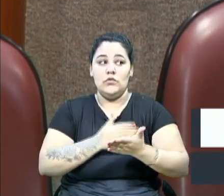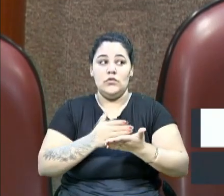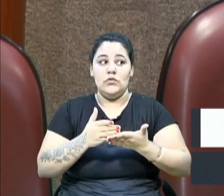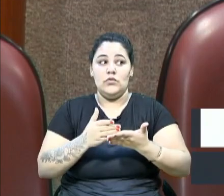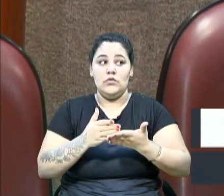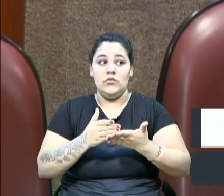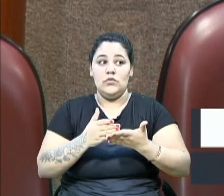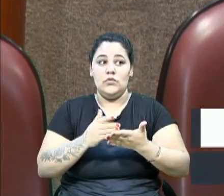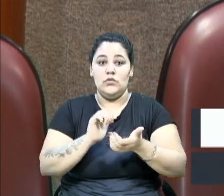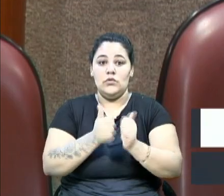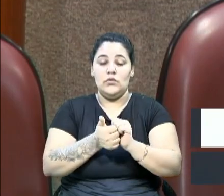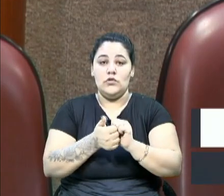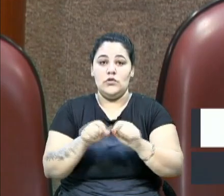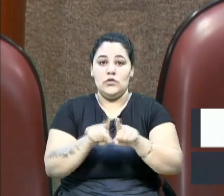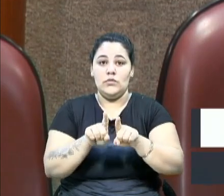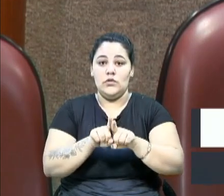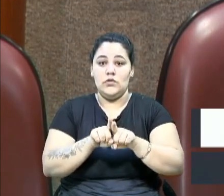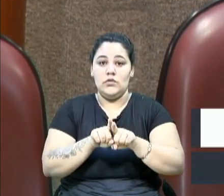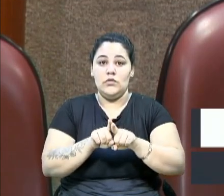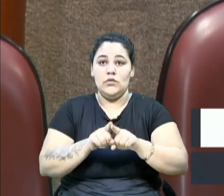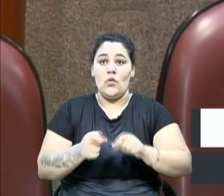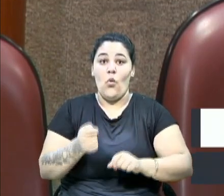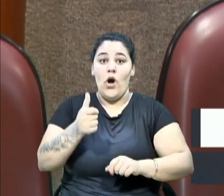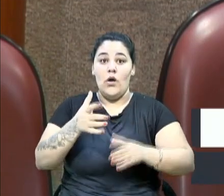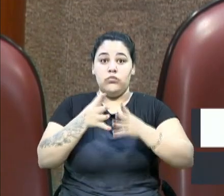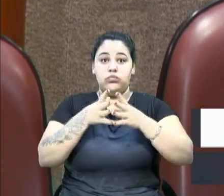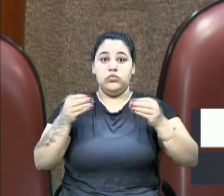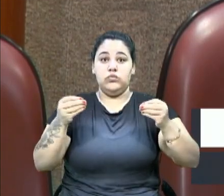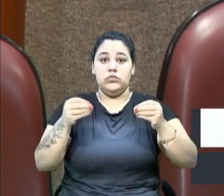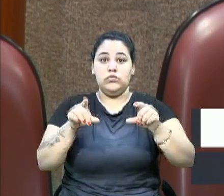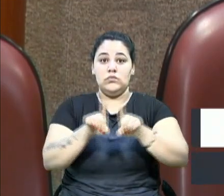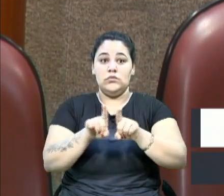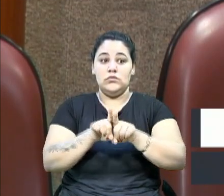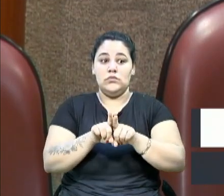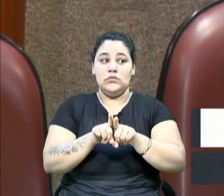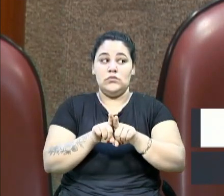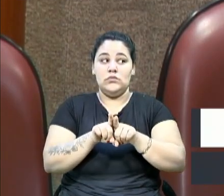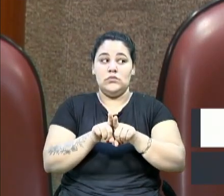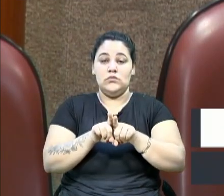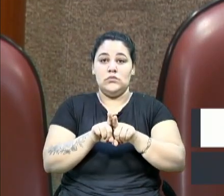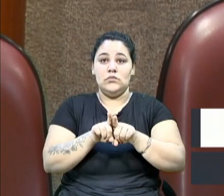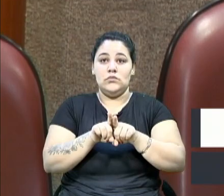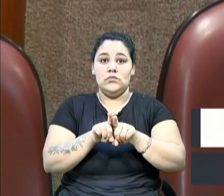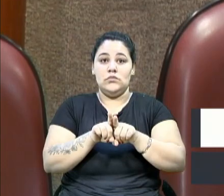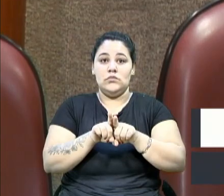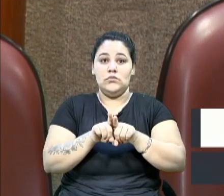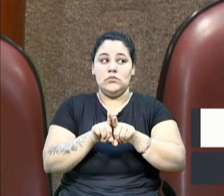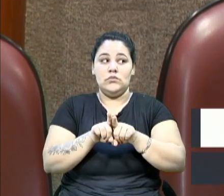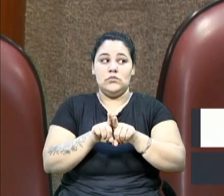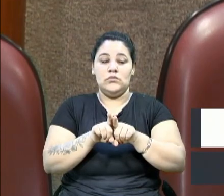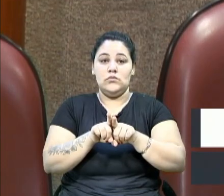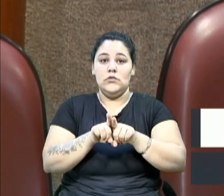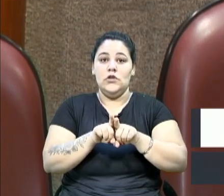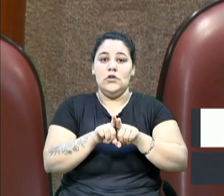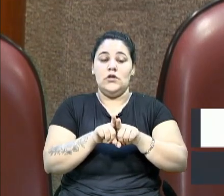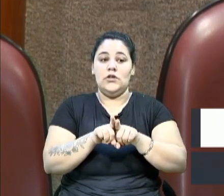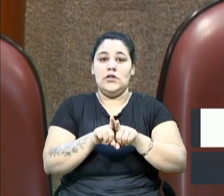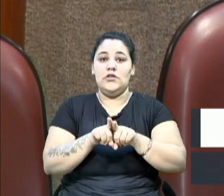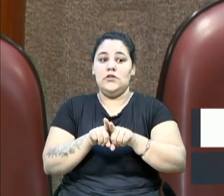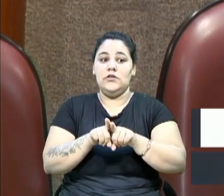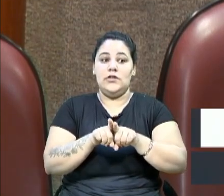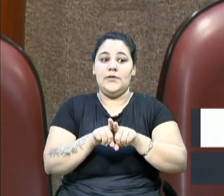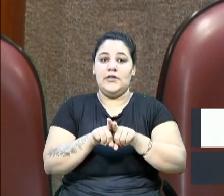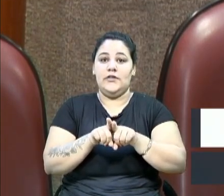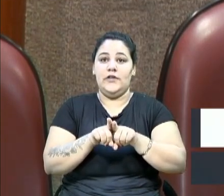fiesport eu fiz Esporte quase foi extinto né em um determinado governo né inclusive tínhamos candidaturas bem bem